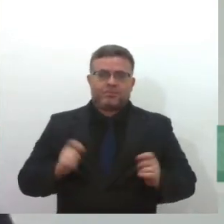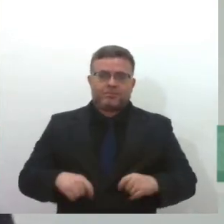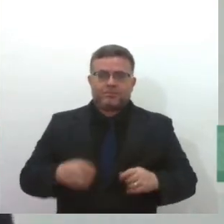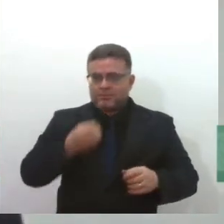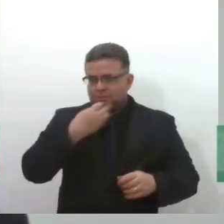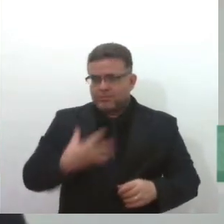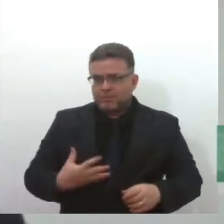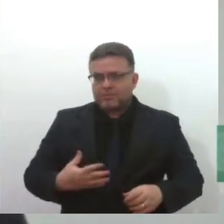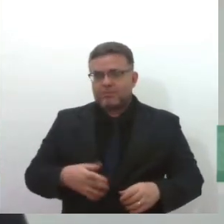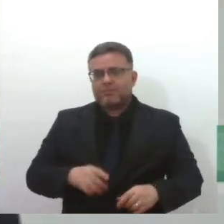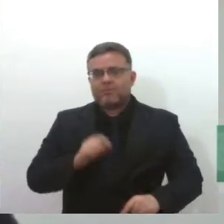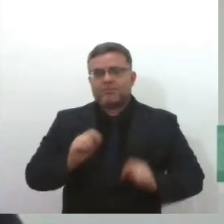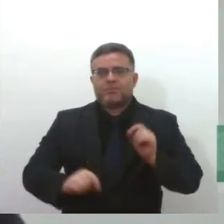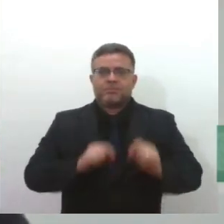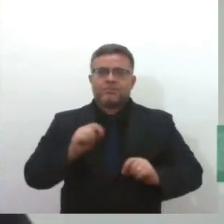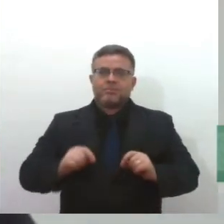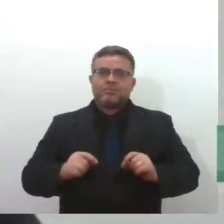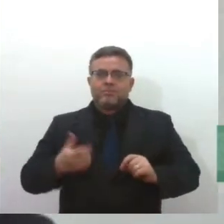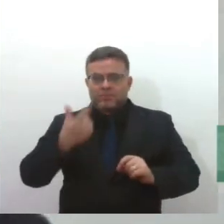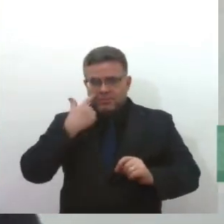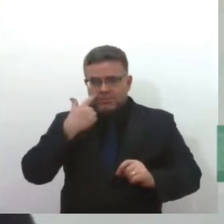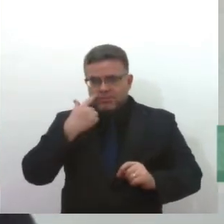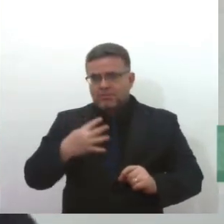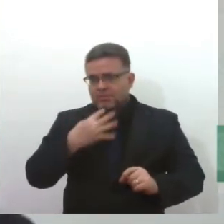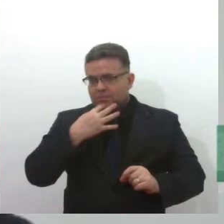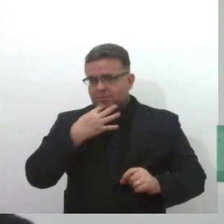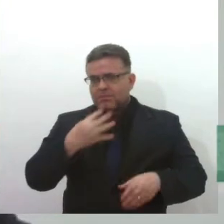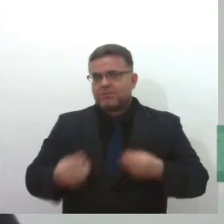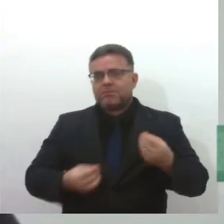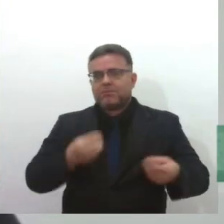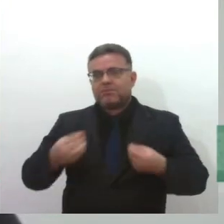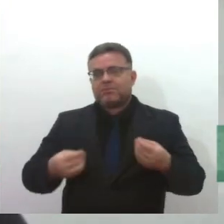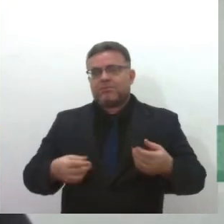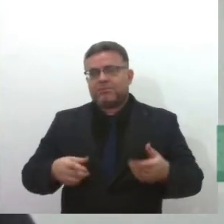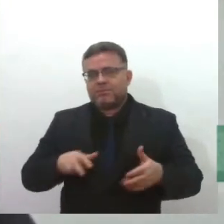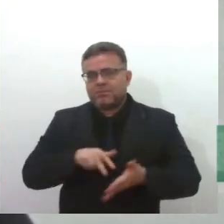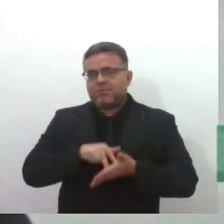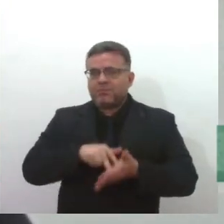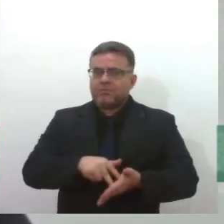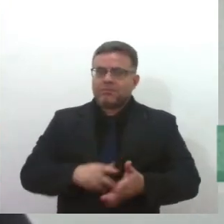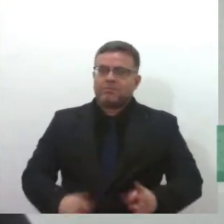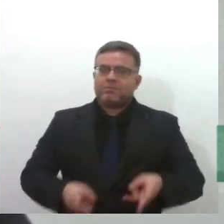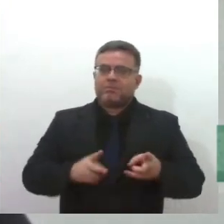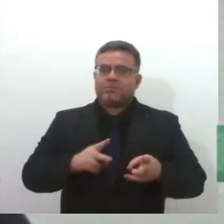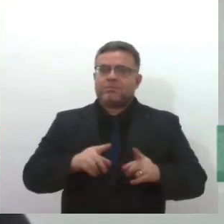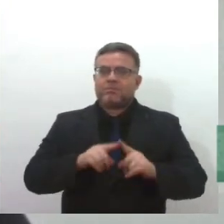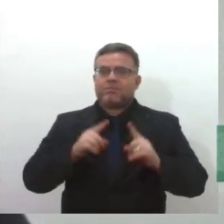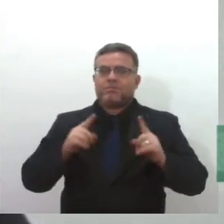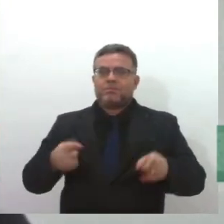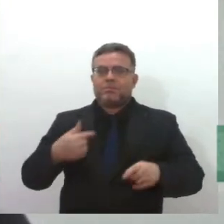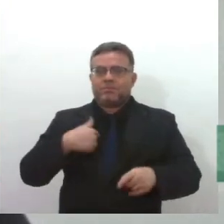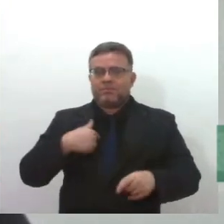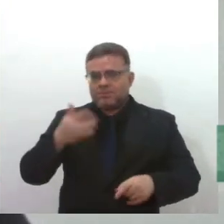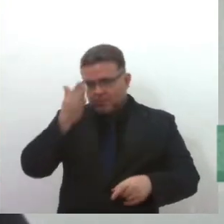série de questões, claro que eu tenho um pleno conhecimento das condições do sistema carcerário, mas eu entendo que a